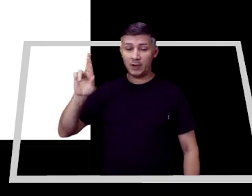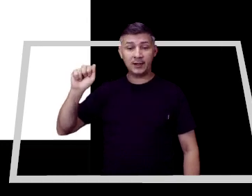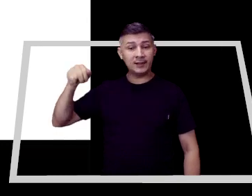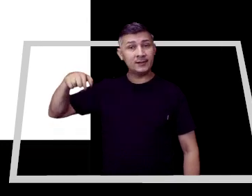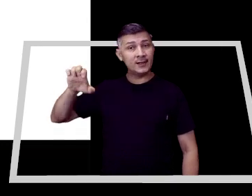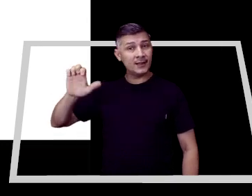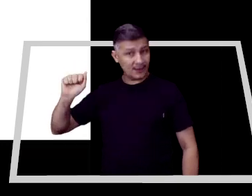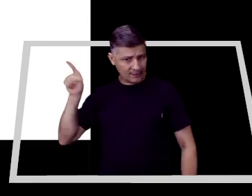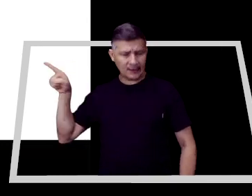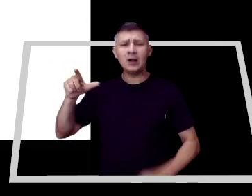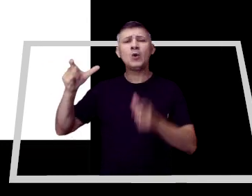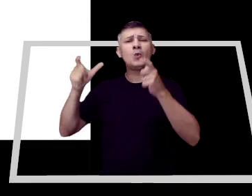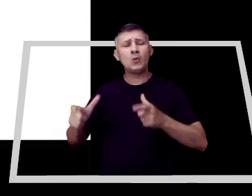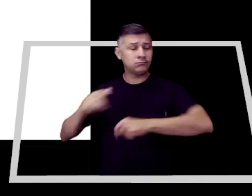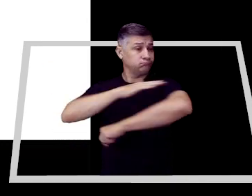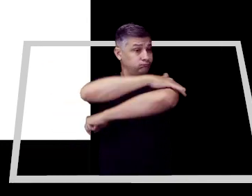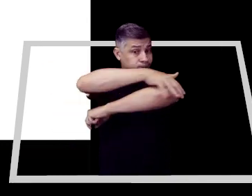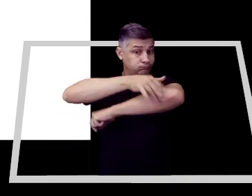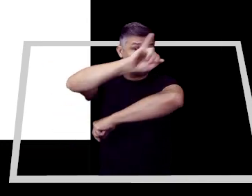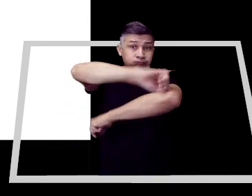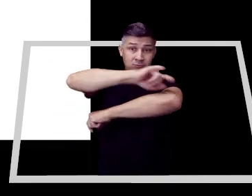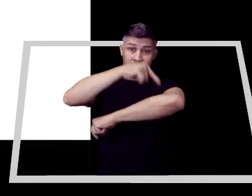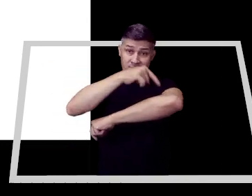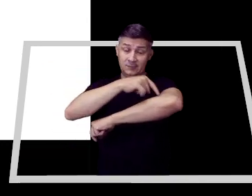porção sul do parque, onde era uma ocupação